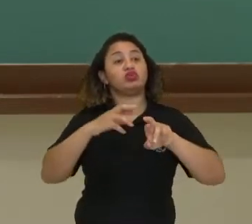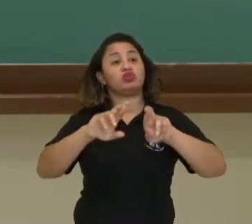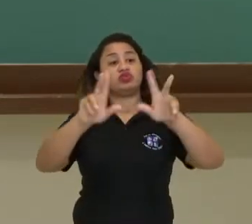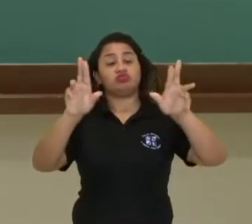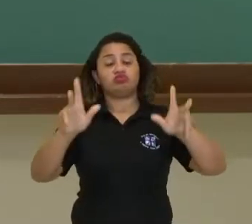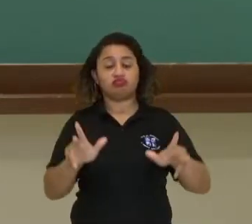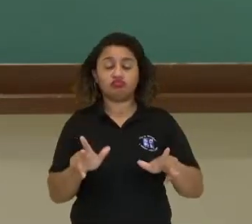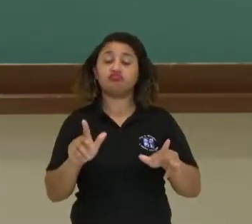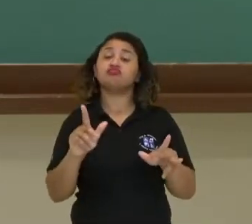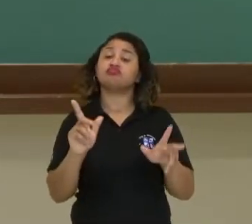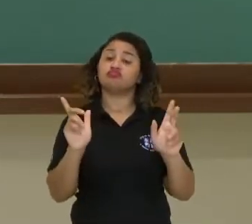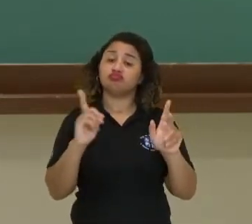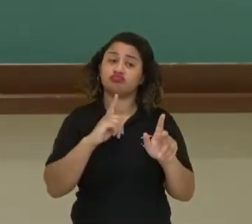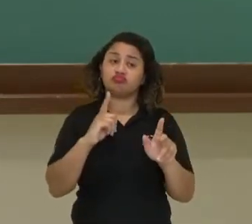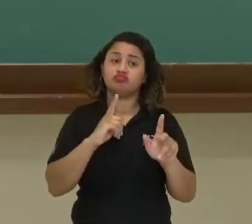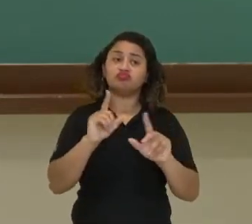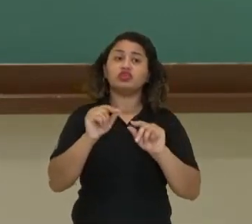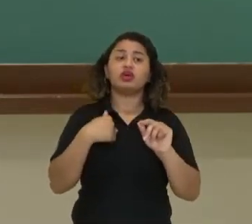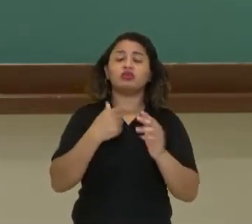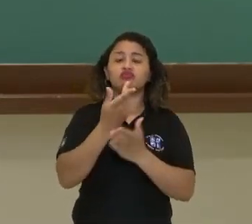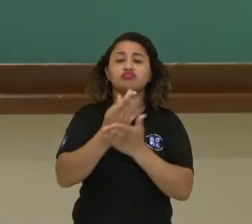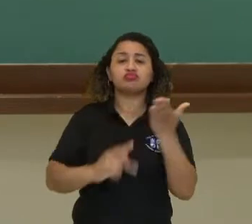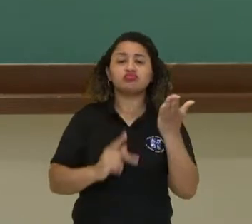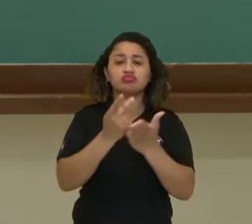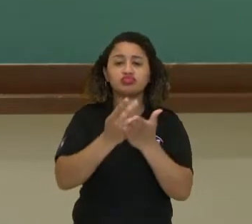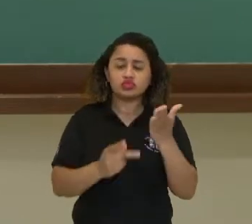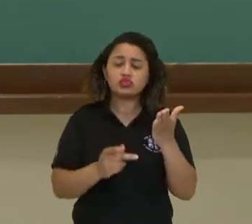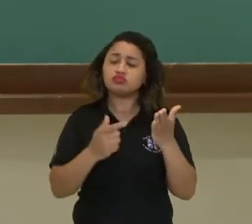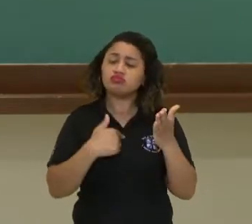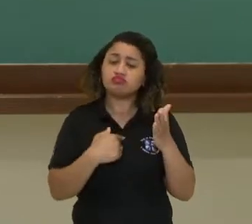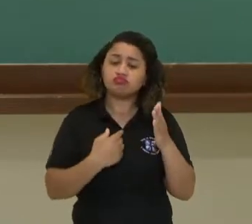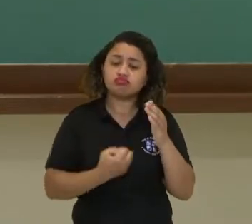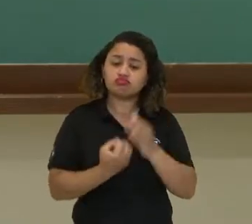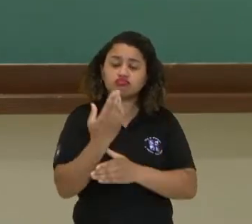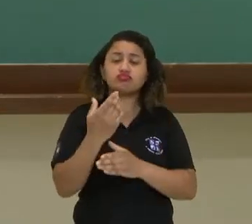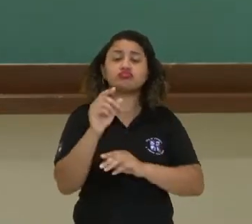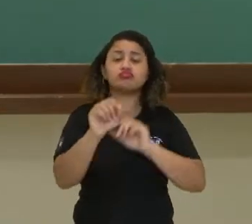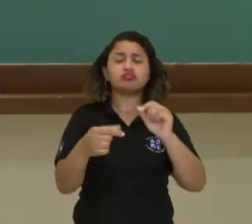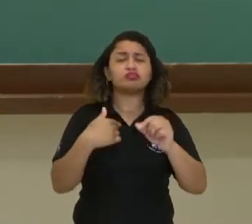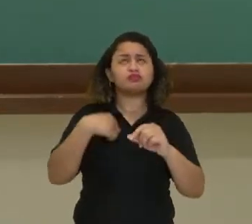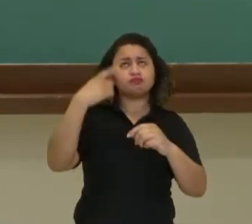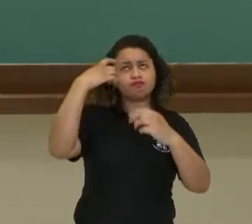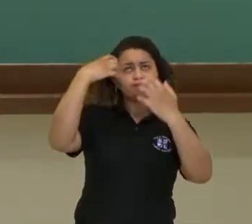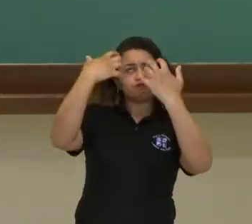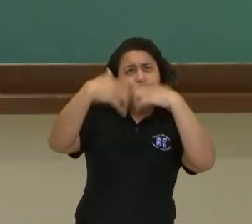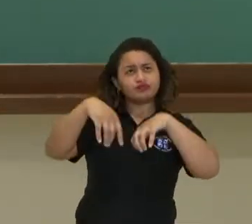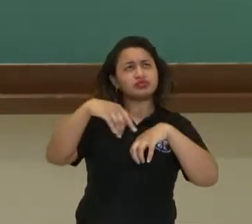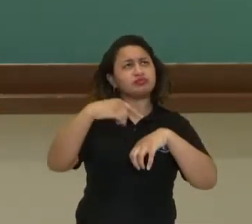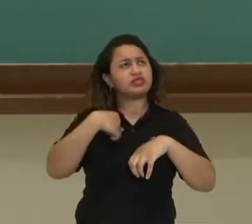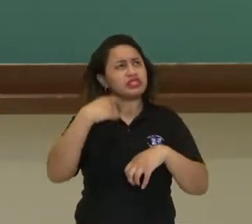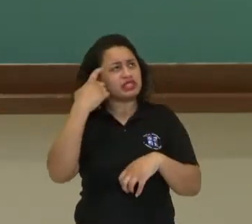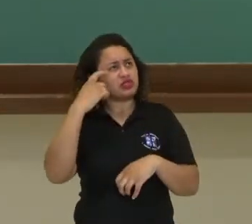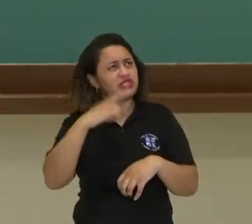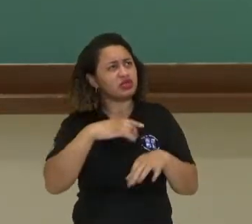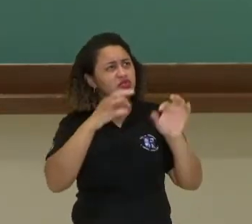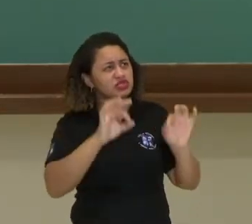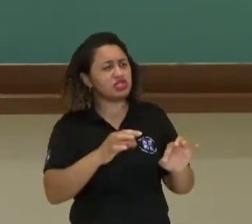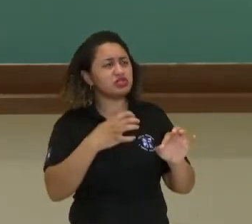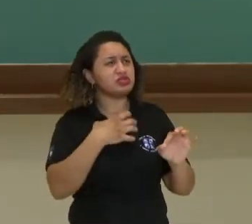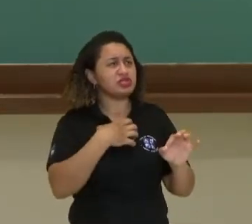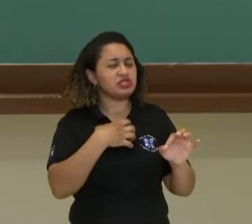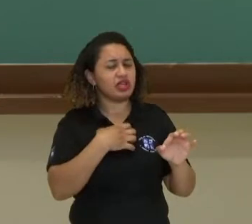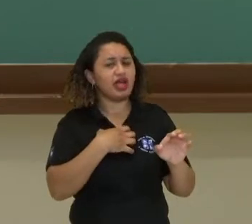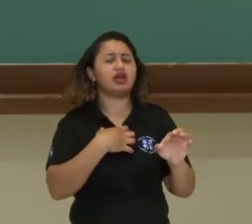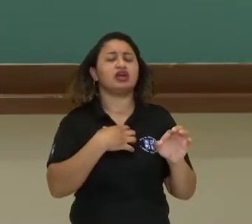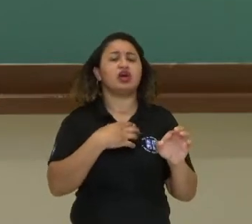diferente esse poema ele foi feito como uma reflexão para dizer será que tem uma forma correta de falar do amor